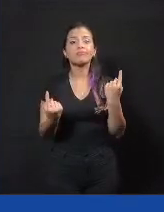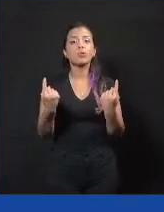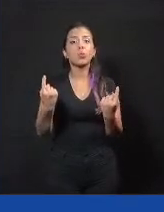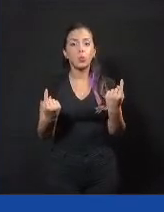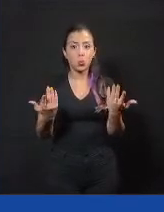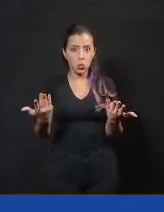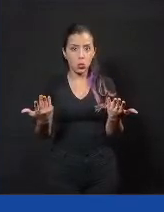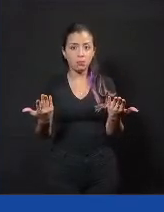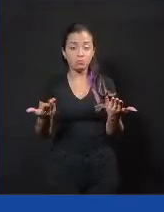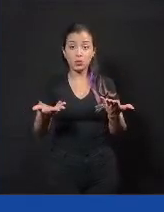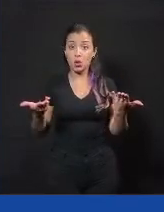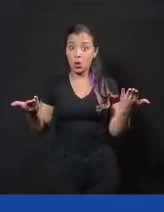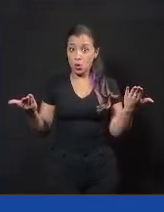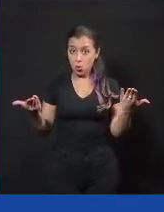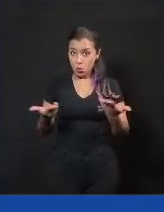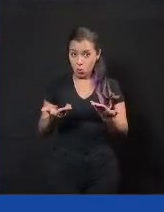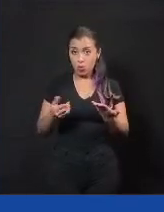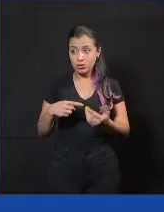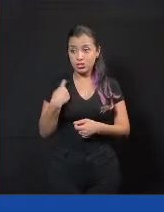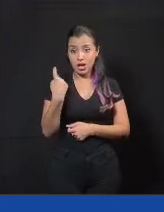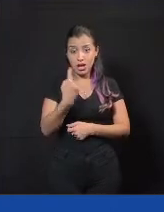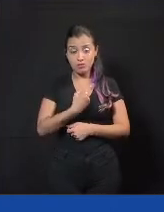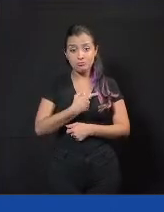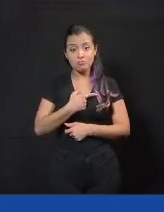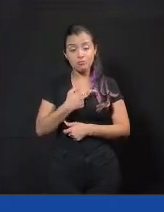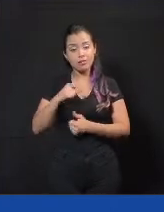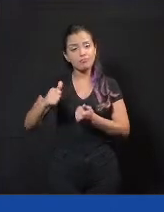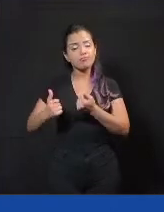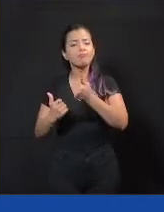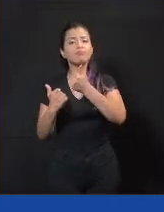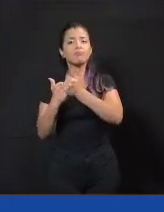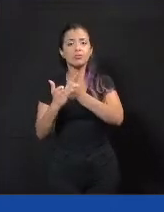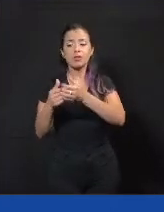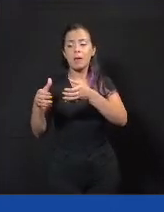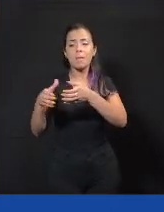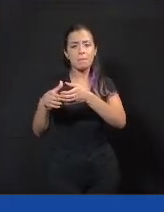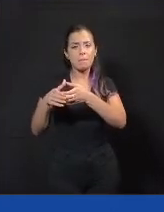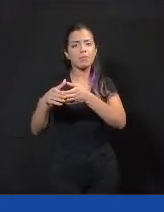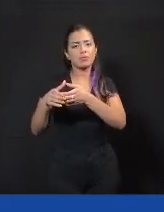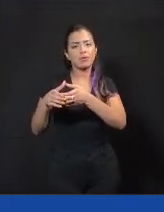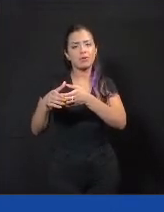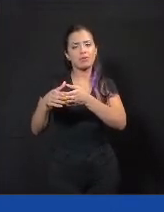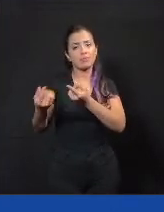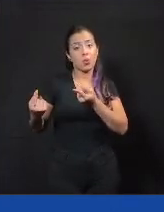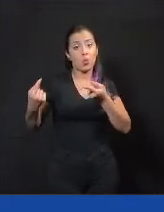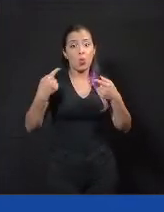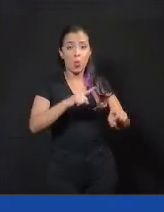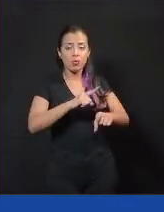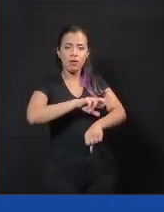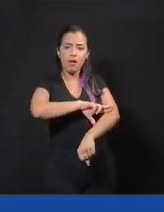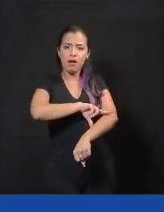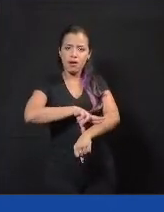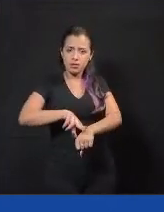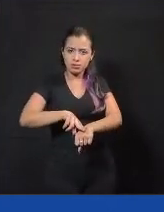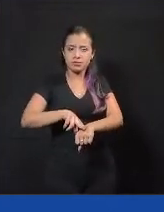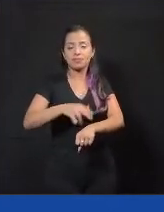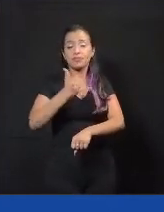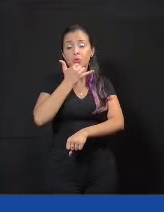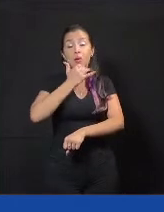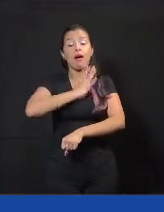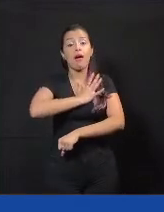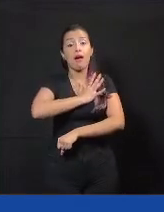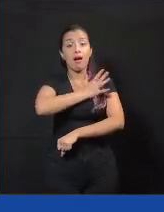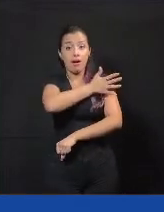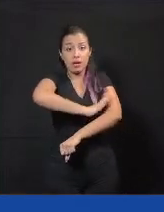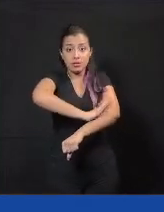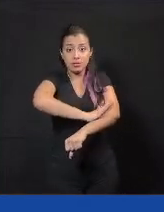Hoje afirmamos que estamos do lado dos que combatem o racismo e dos que querem escrever a história